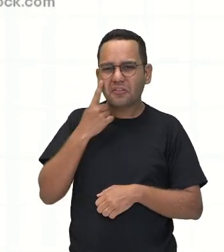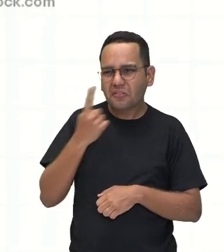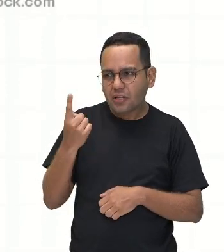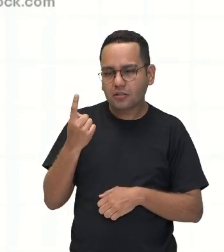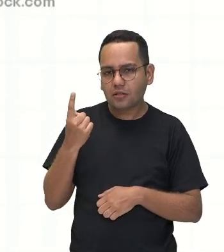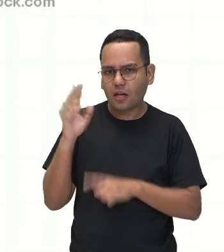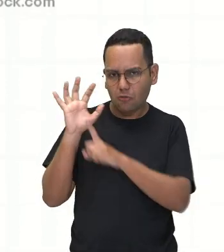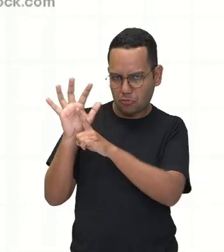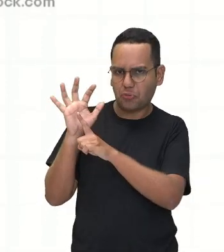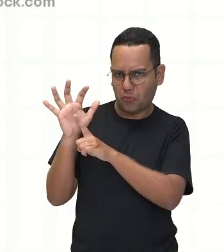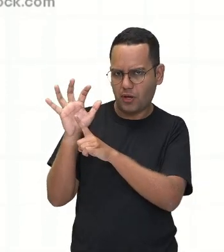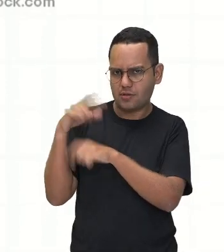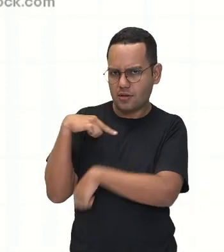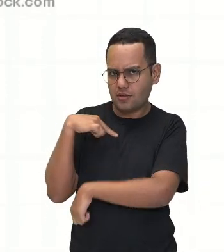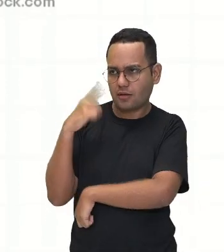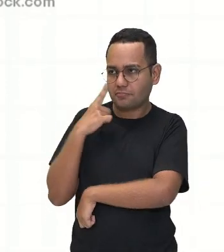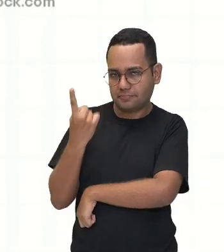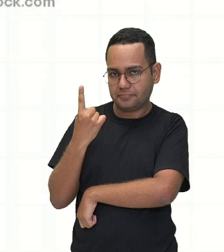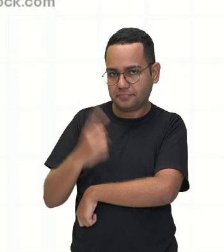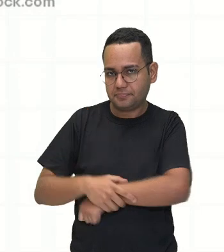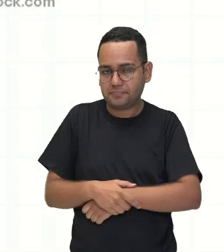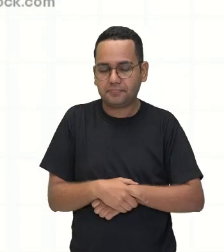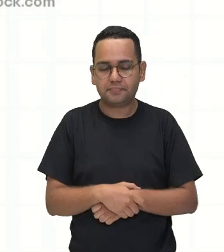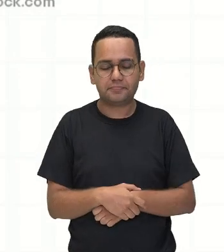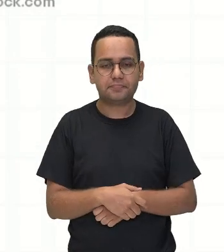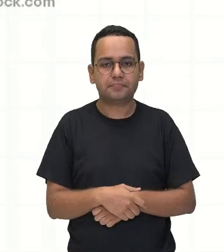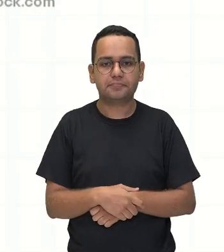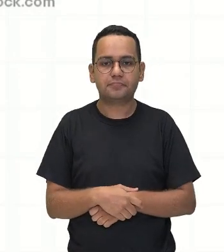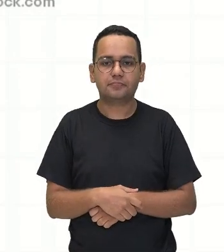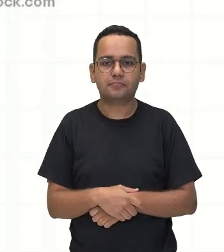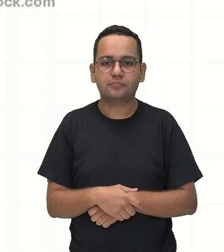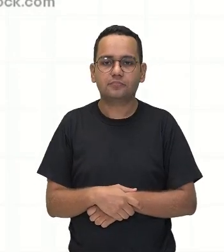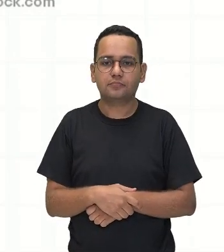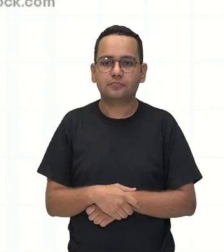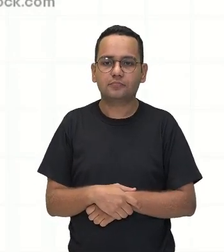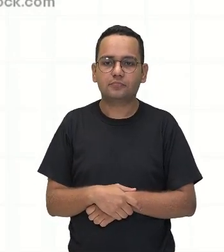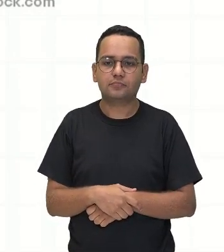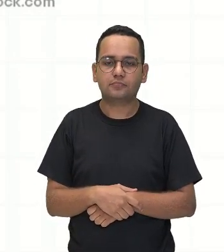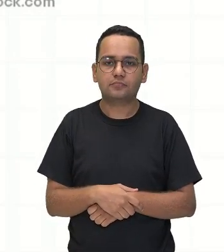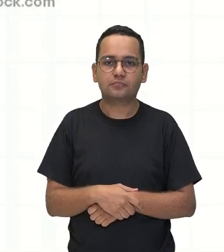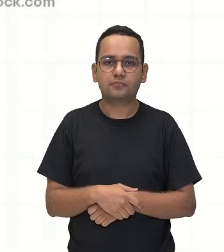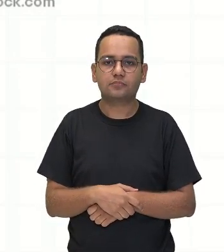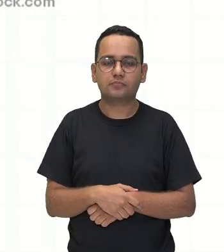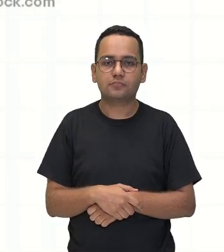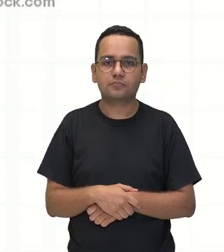efeito que causa nas estátuas dessas substâncias que